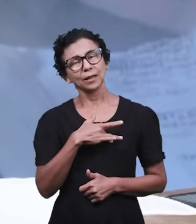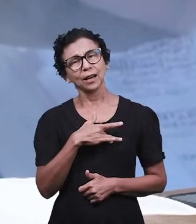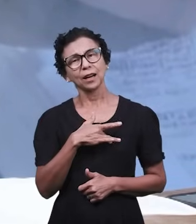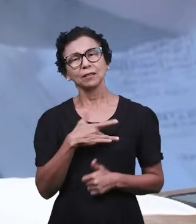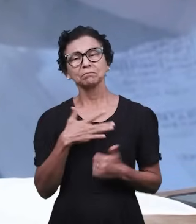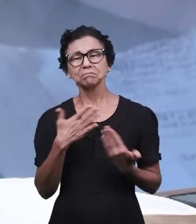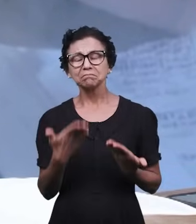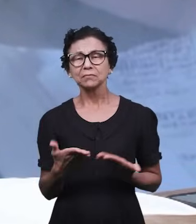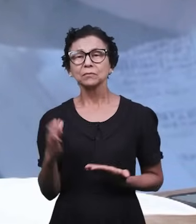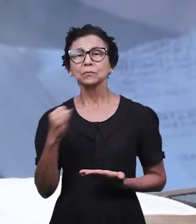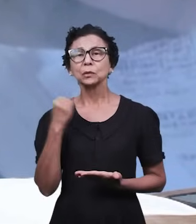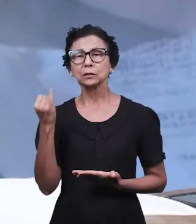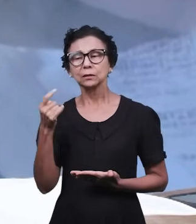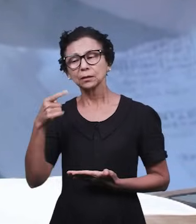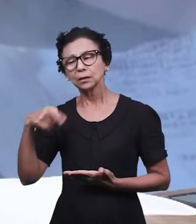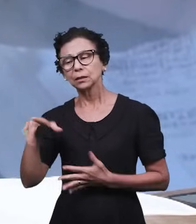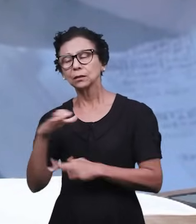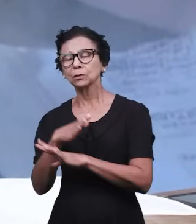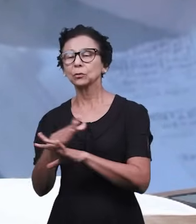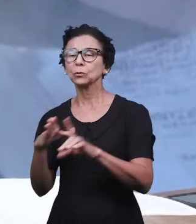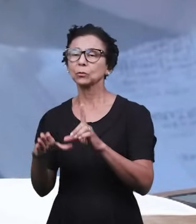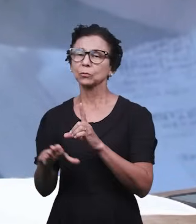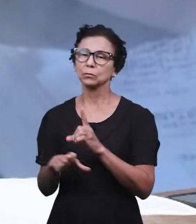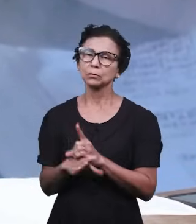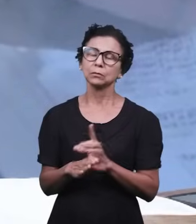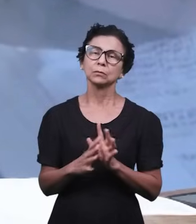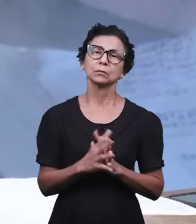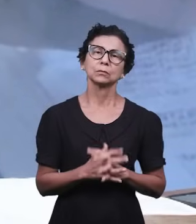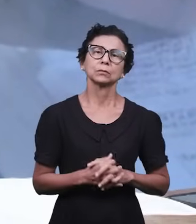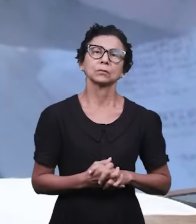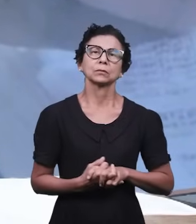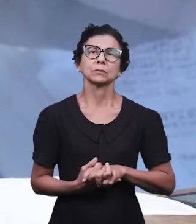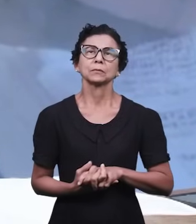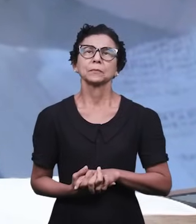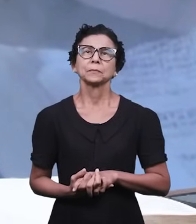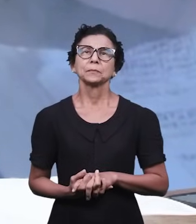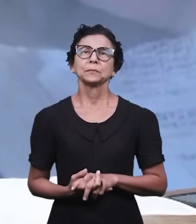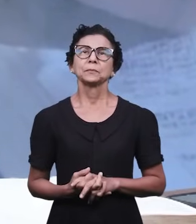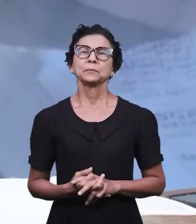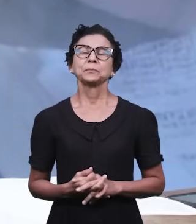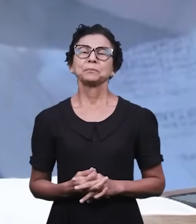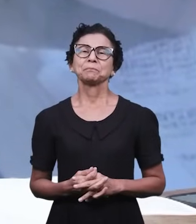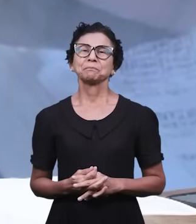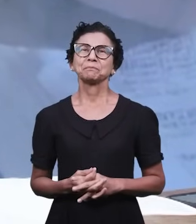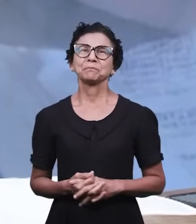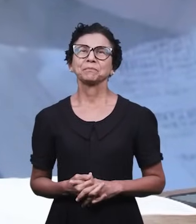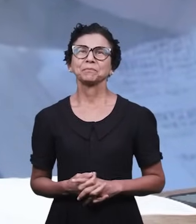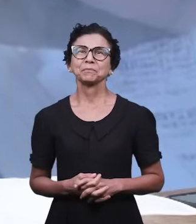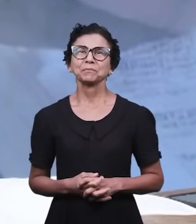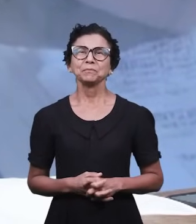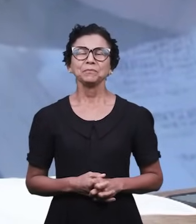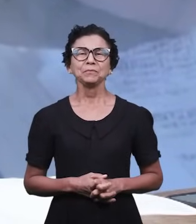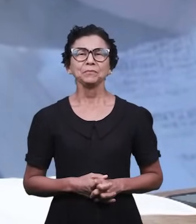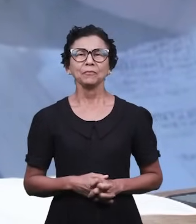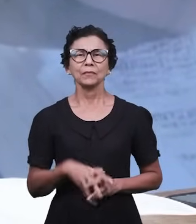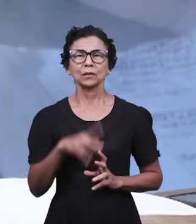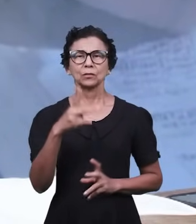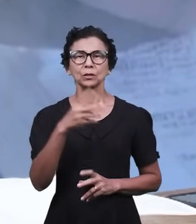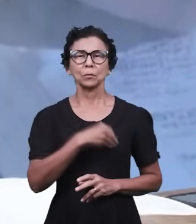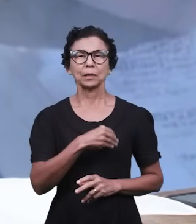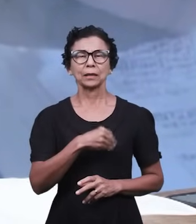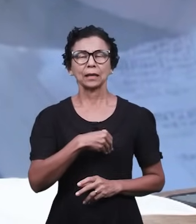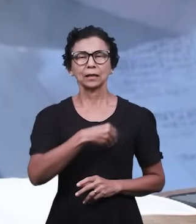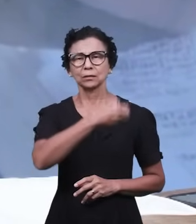a frequentar, vai na igreja, não precisa falar nada, precisa, como diz a palavra, o teu passado não me lembro mais, é uma nova